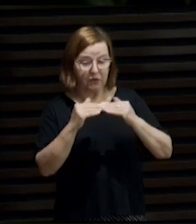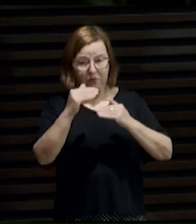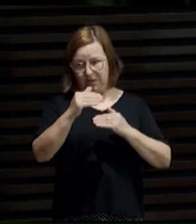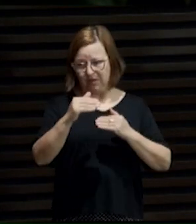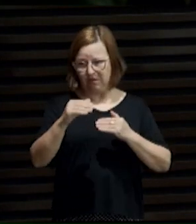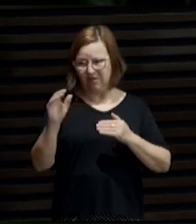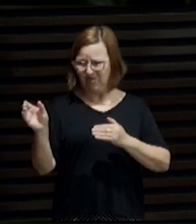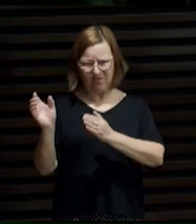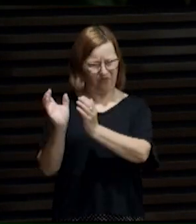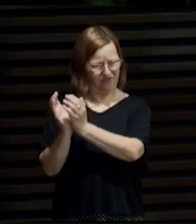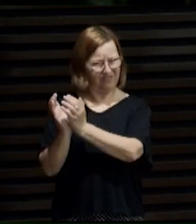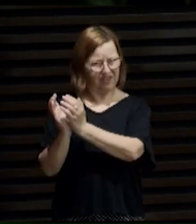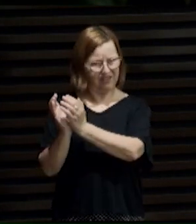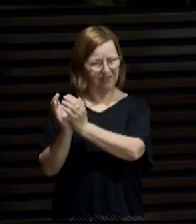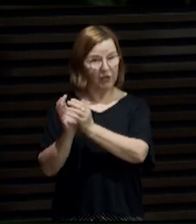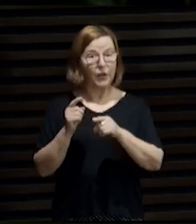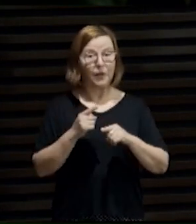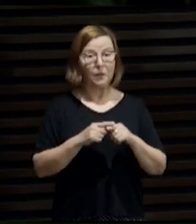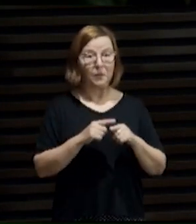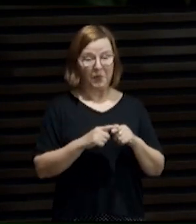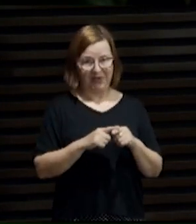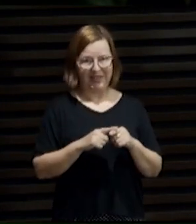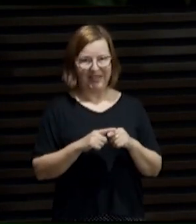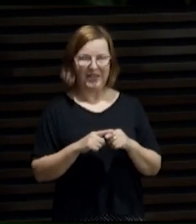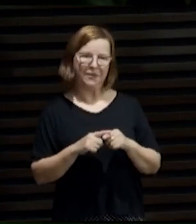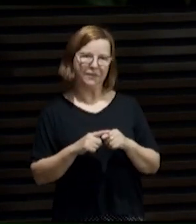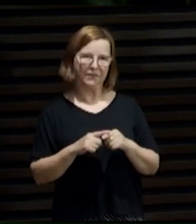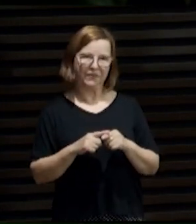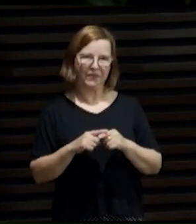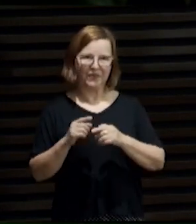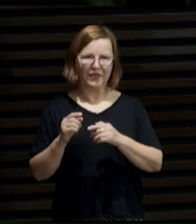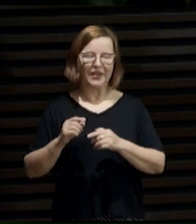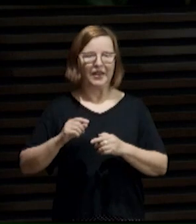vaso. Porque elas são valiosíssimas, mas são frágeis.